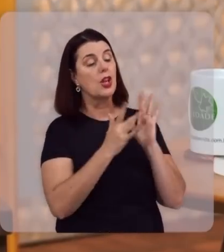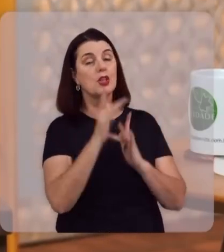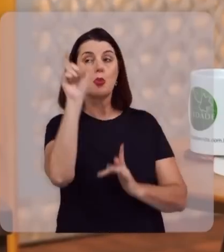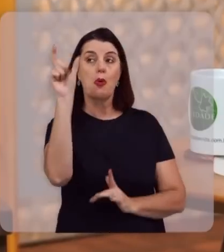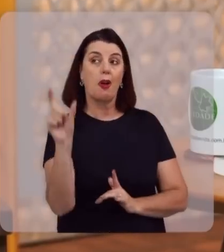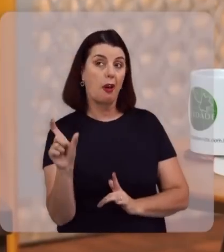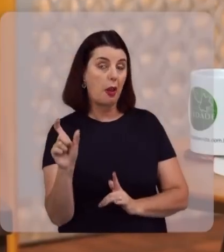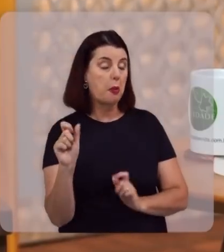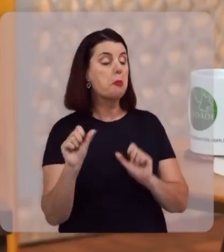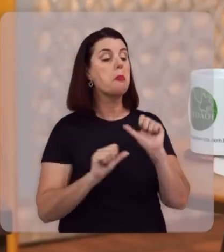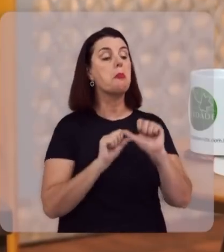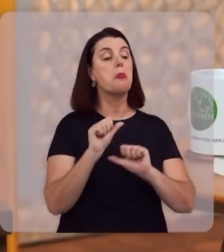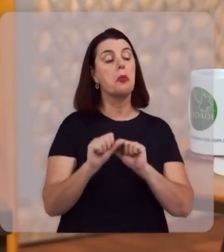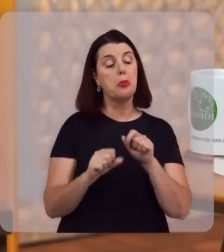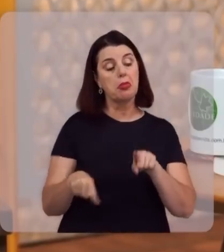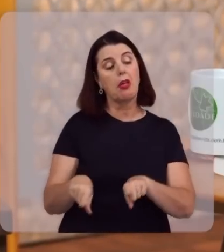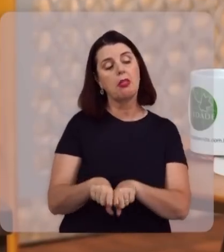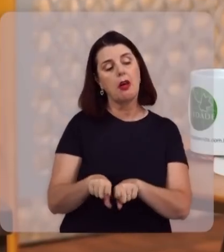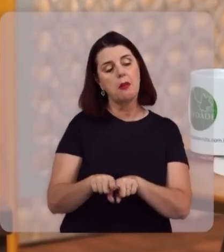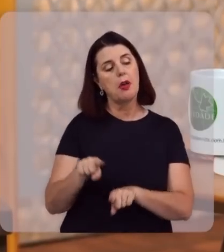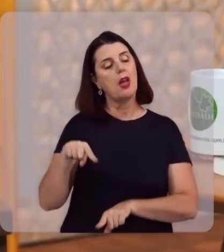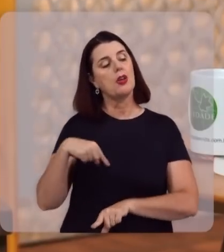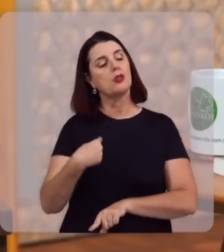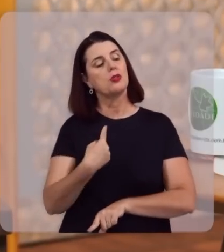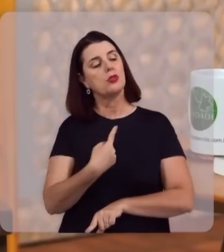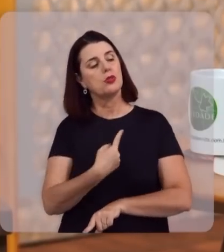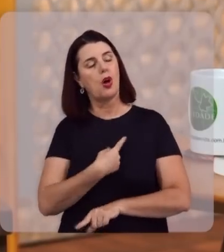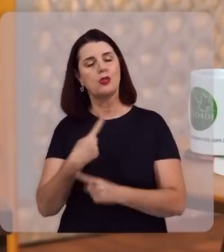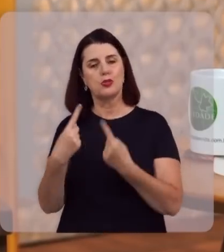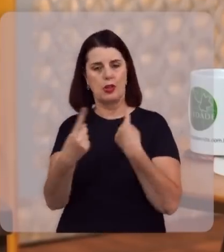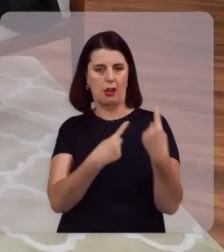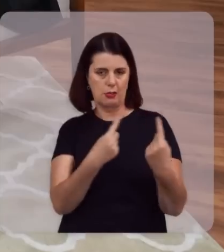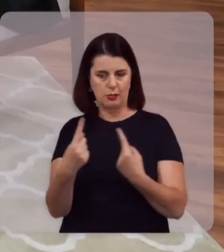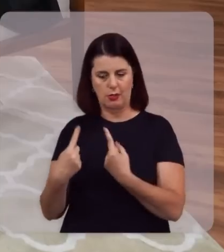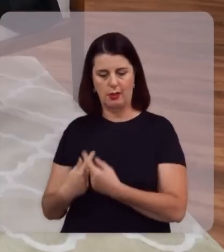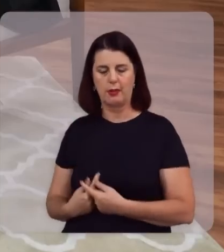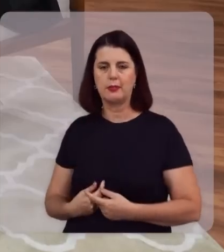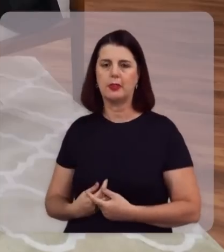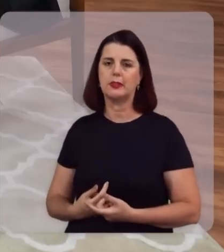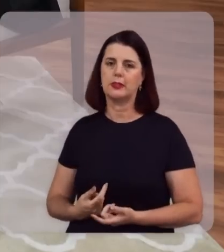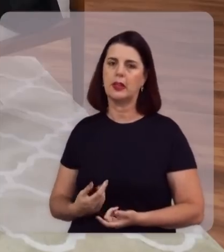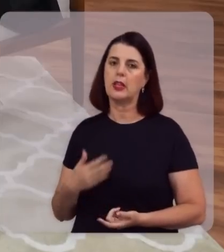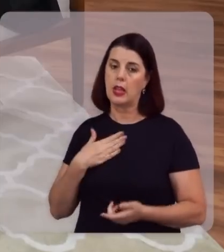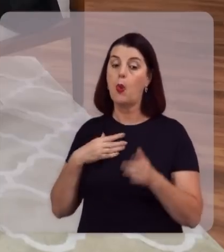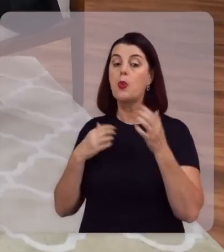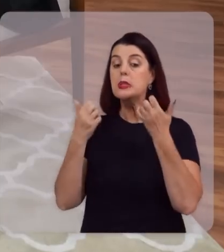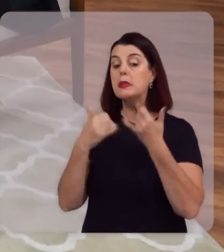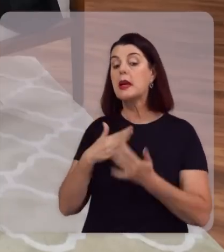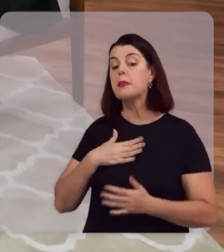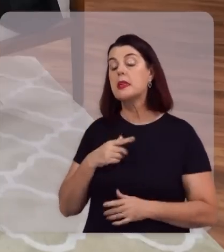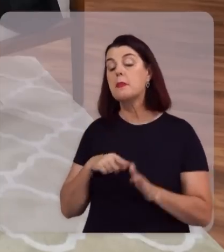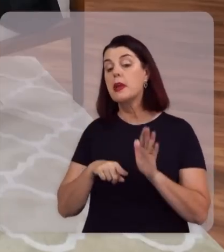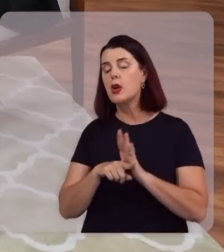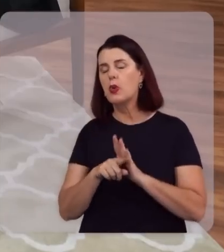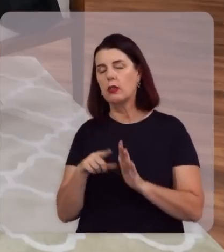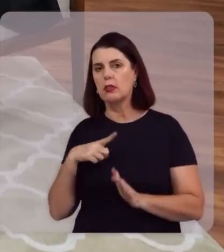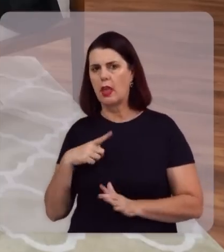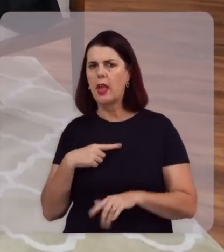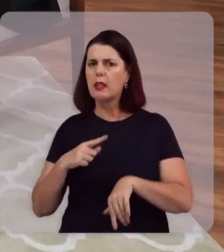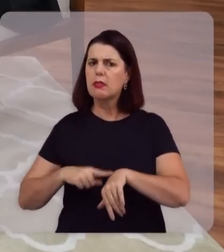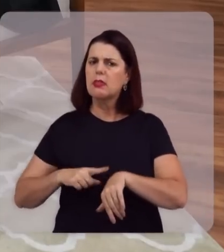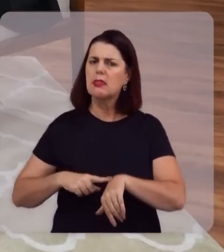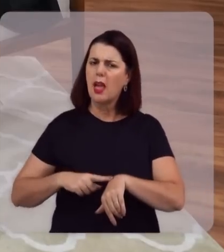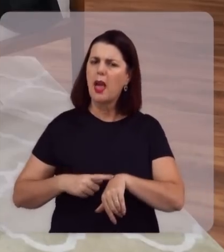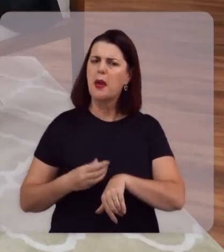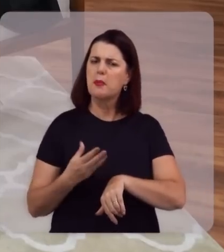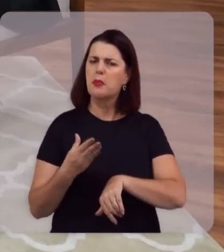é muda alguma coisa também nos nossos relacionamentos? E eu explico a minha pergunta. A gente tem